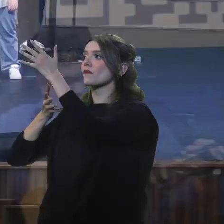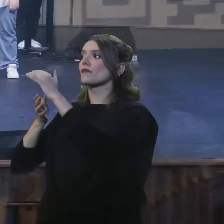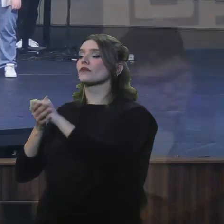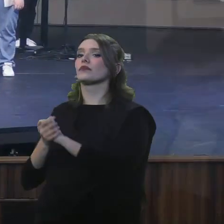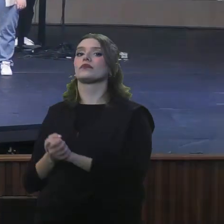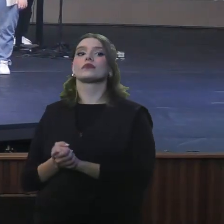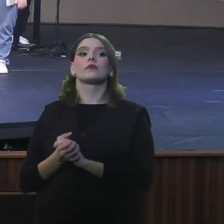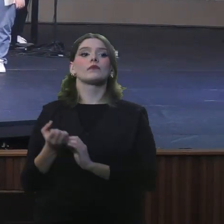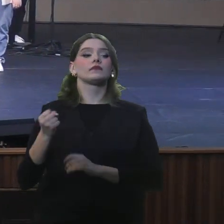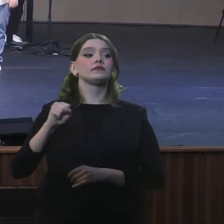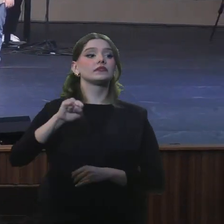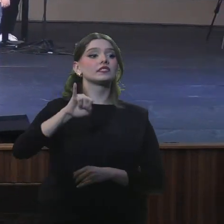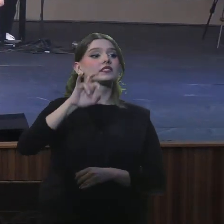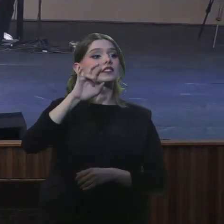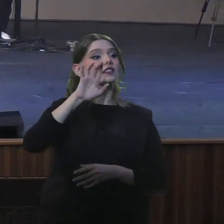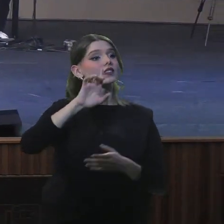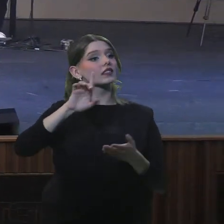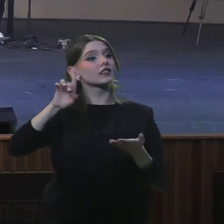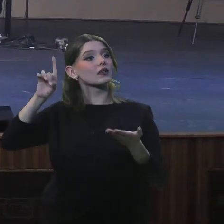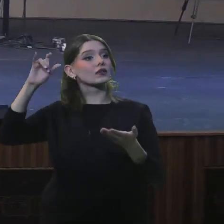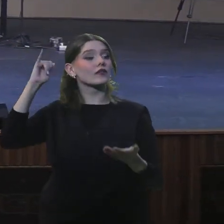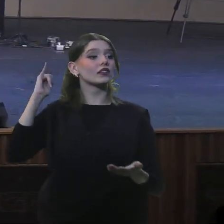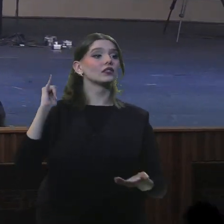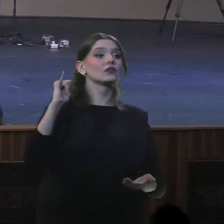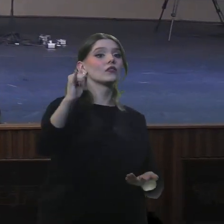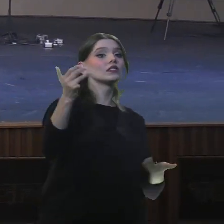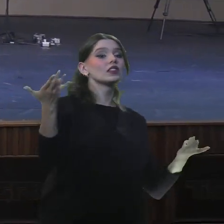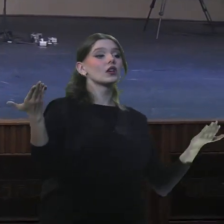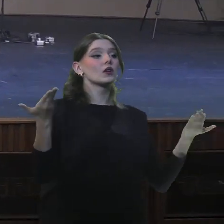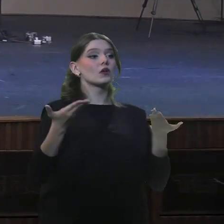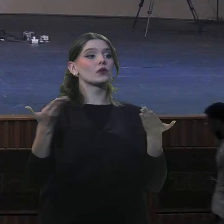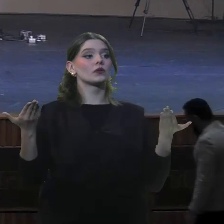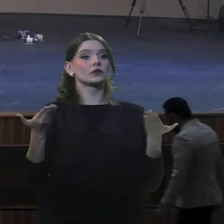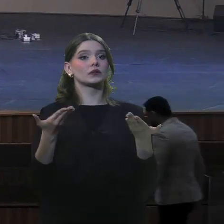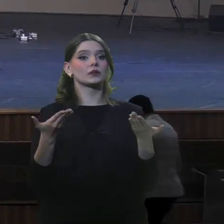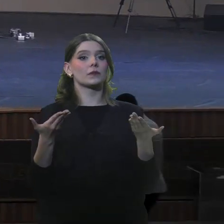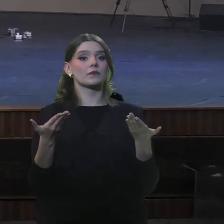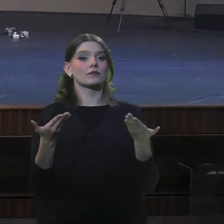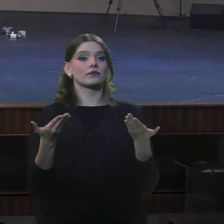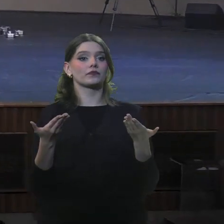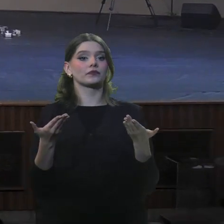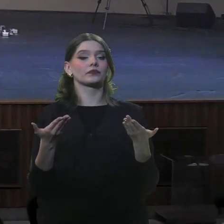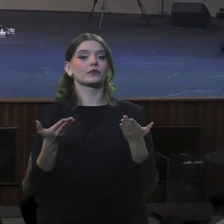Se Deus falou com você, saia do seu lugar e venha. Você está na galeria.